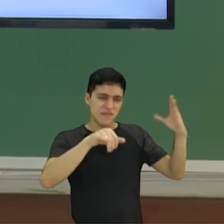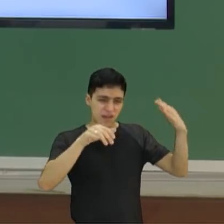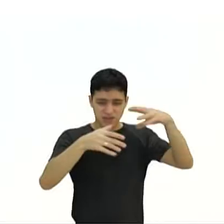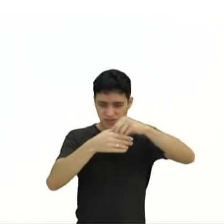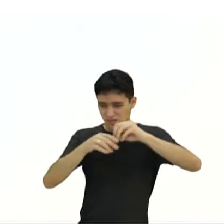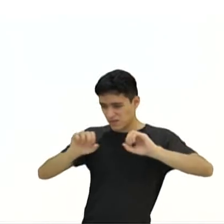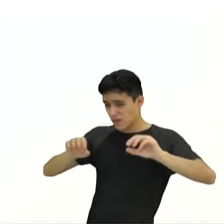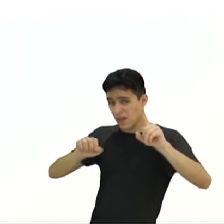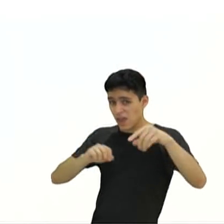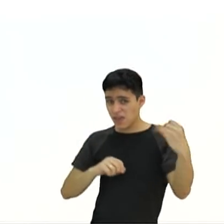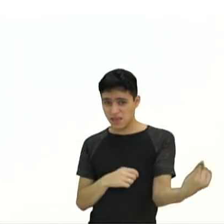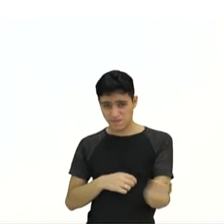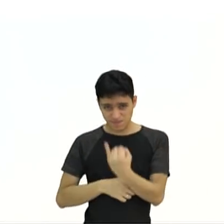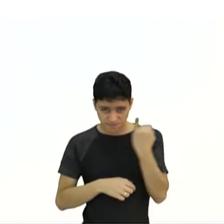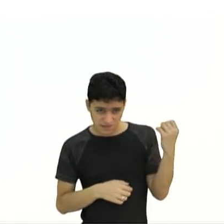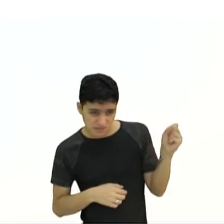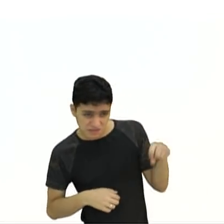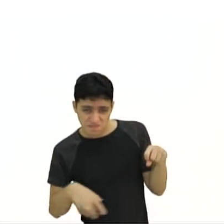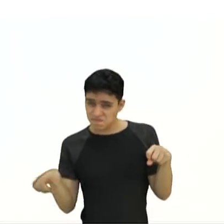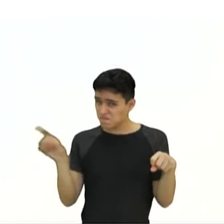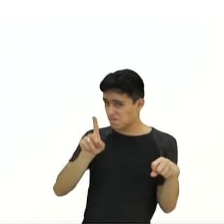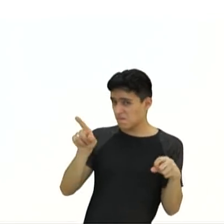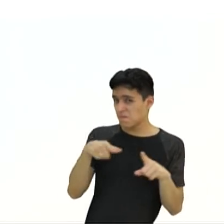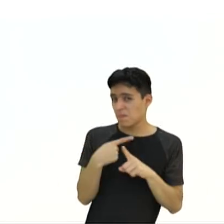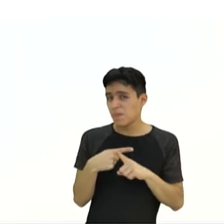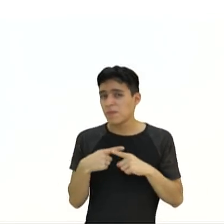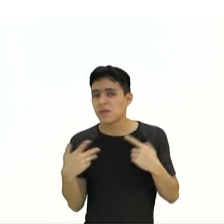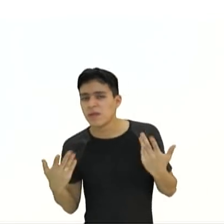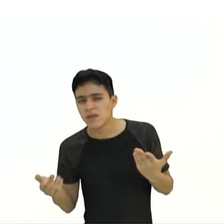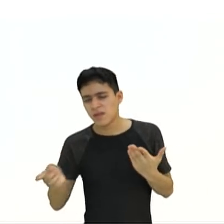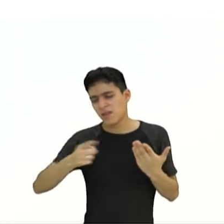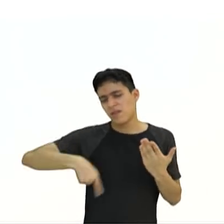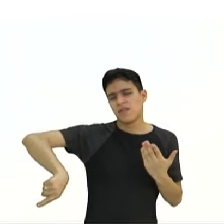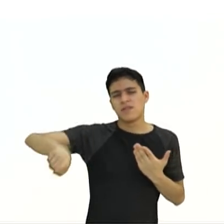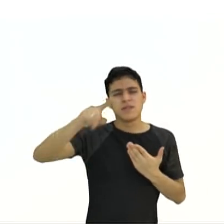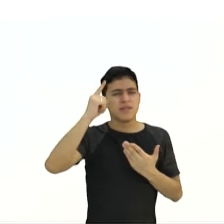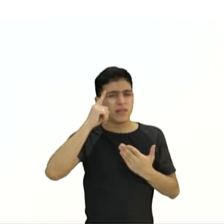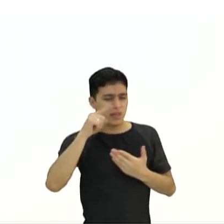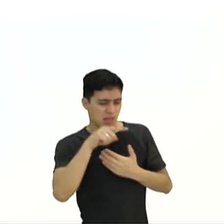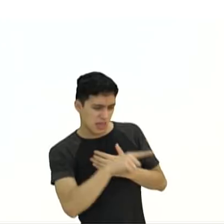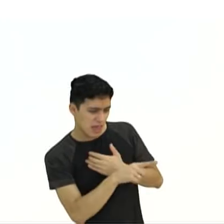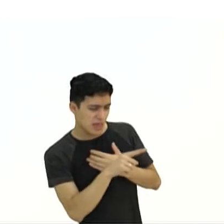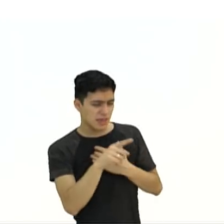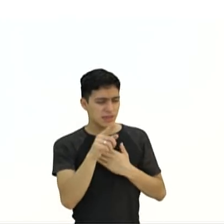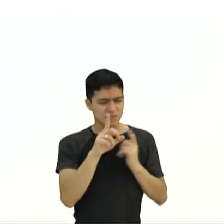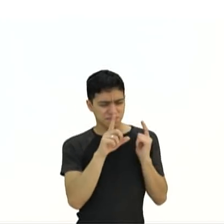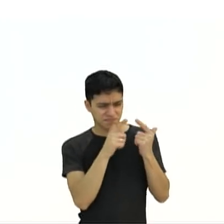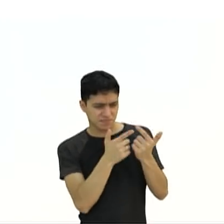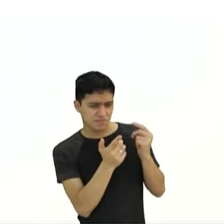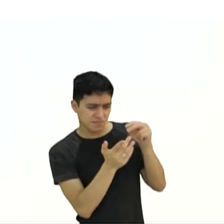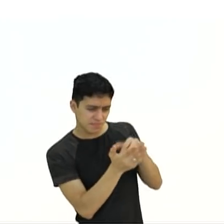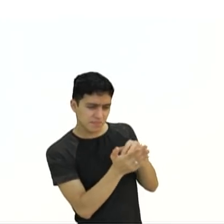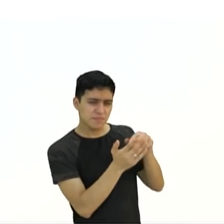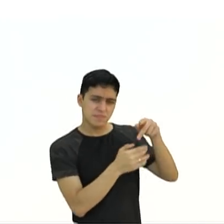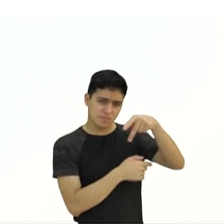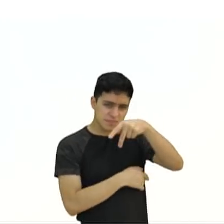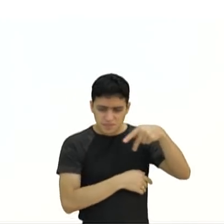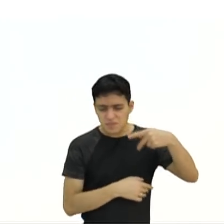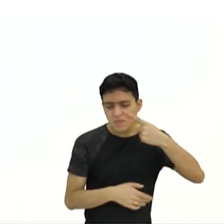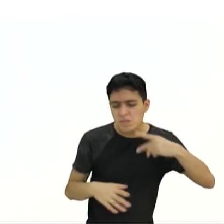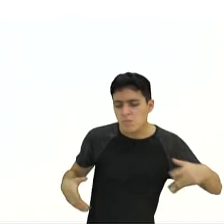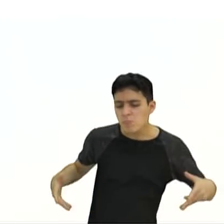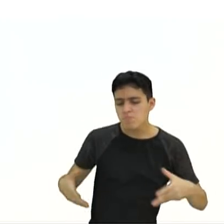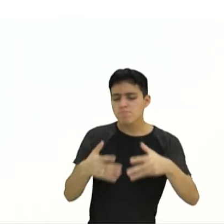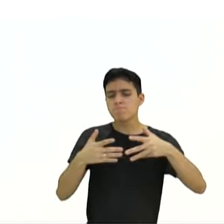é relevante? Sim ou não? Por quê? Então pense, essa iniciativa do professor de fazer um trabalho